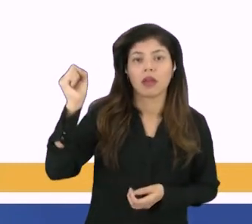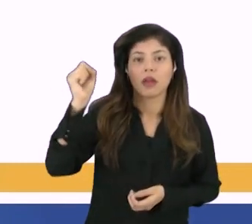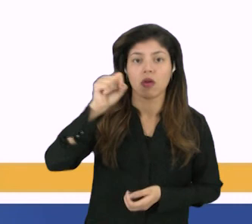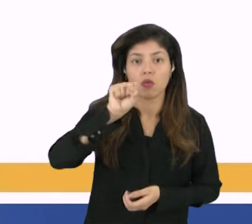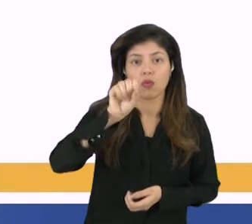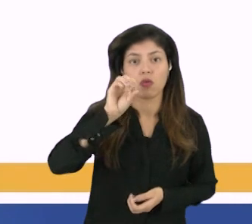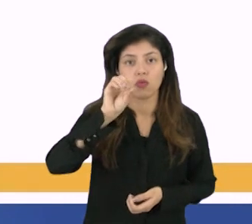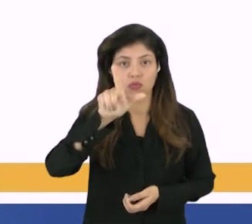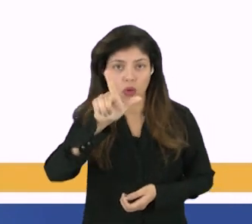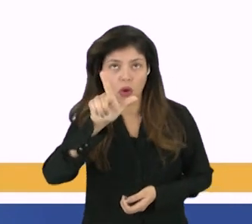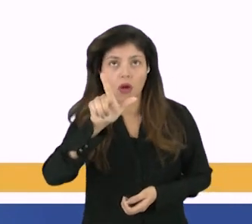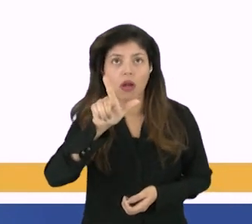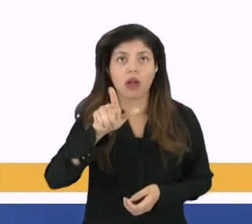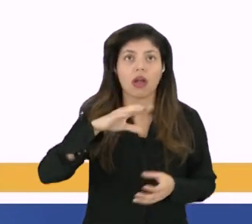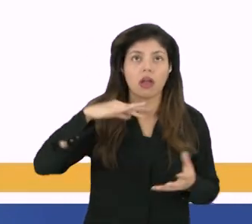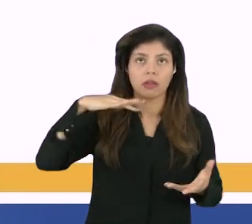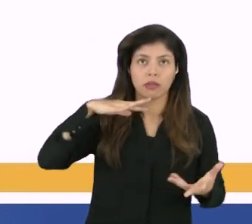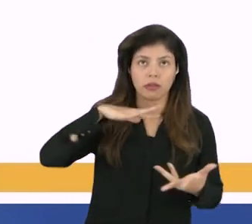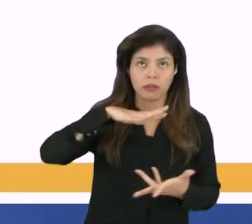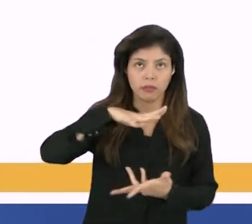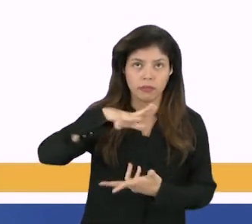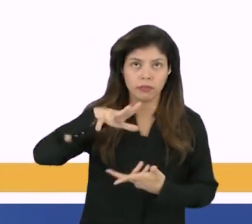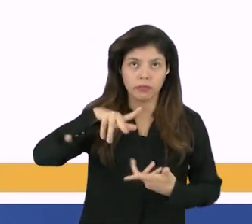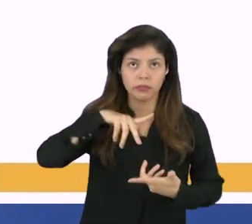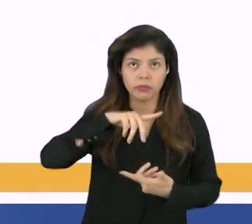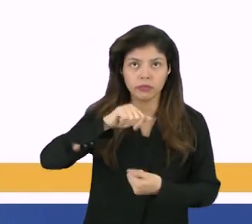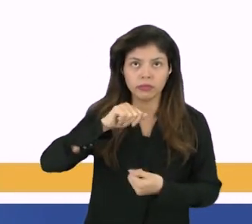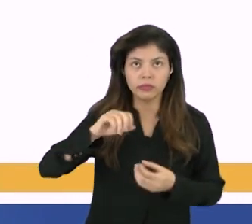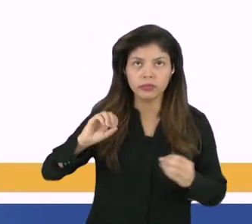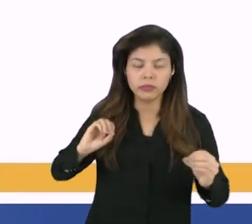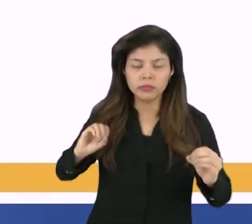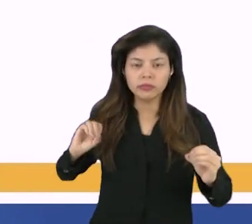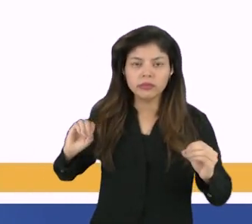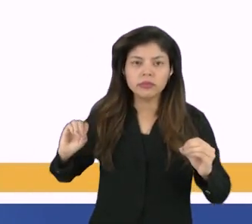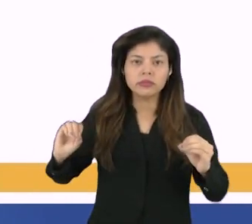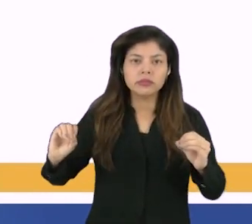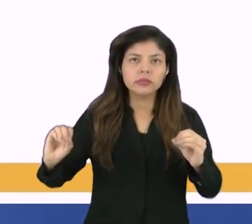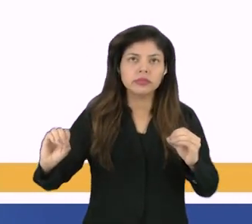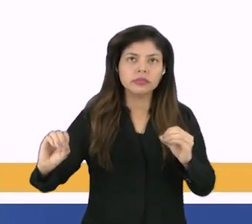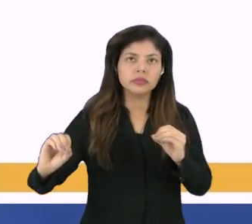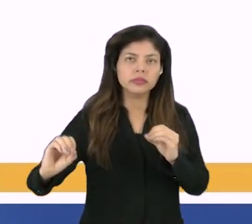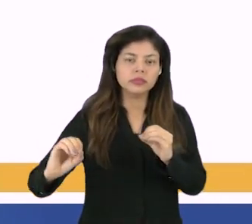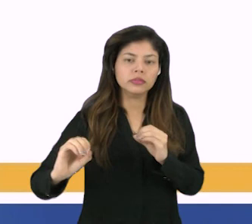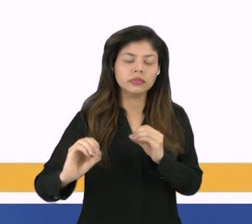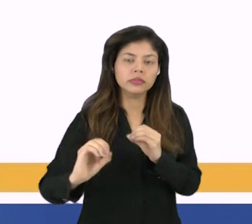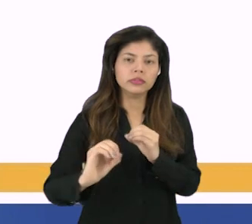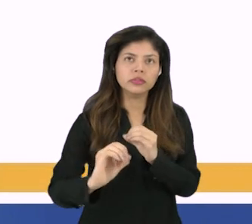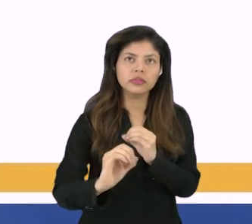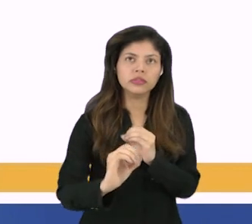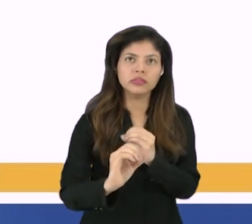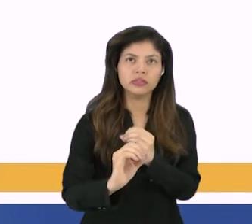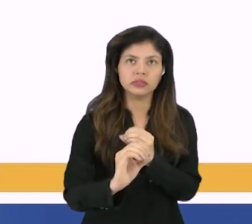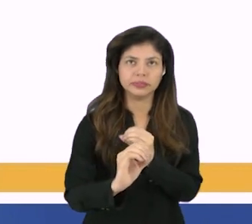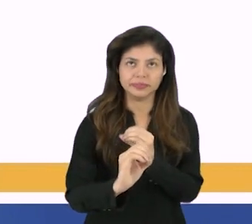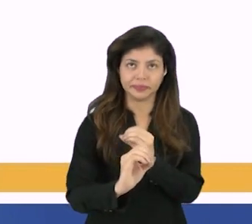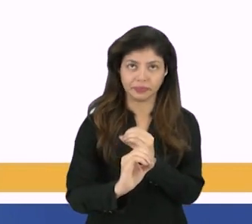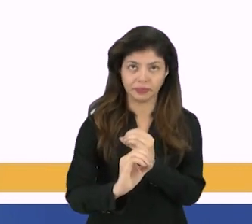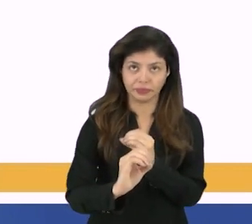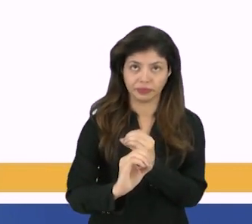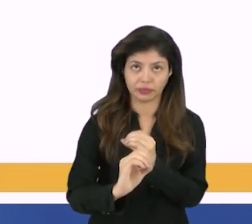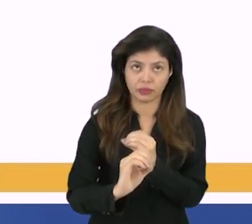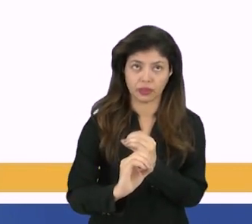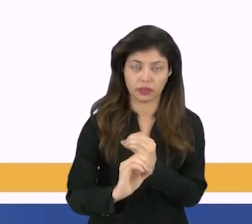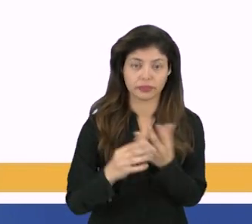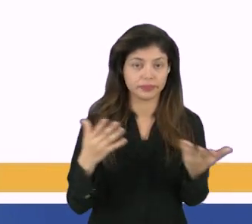a Terra e a Lua vai passando aqui, ó, o eclipse penumbral, o eclipse total e o eclipse penumbral de novo. Essa